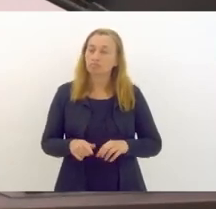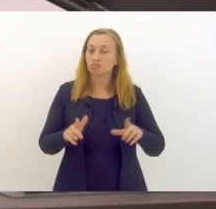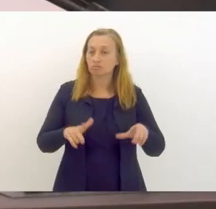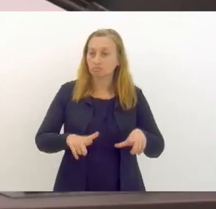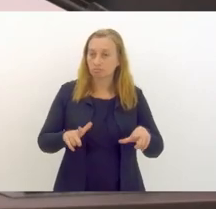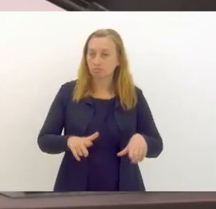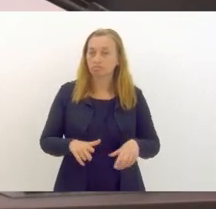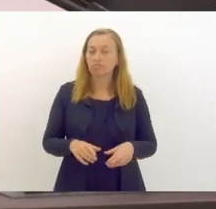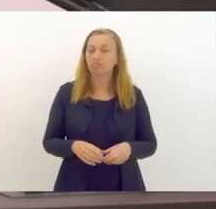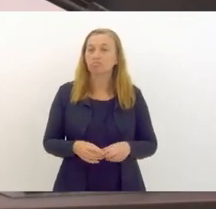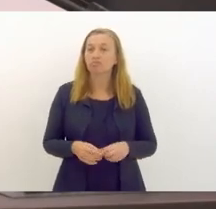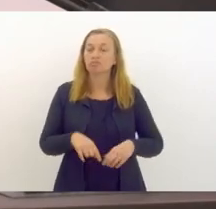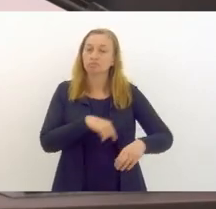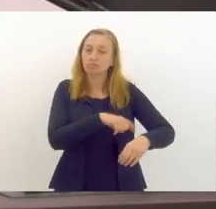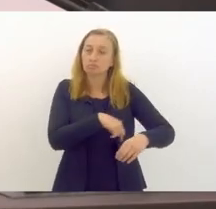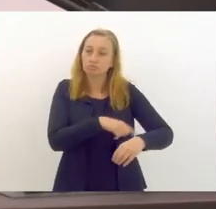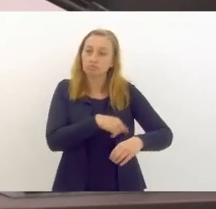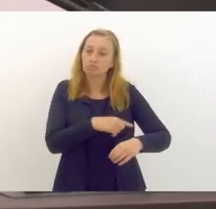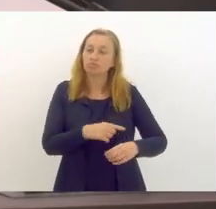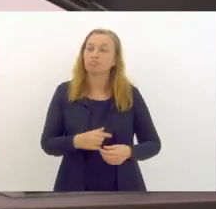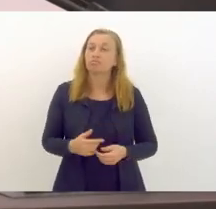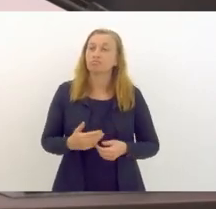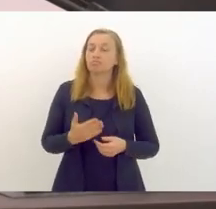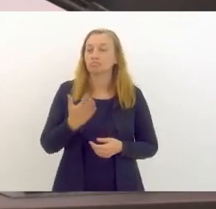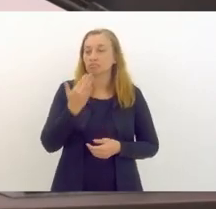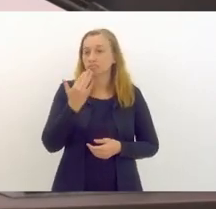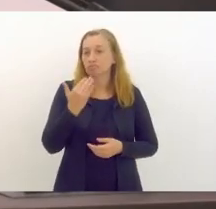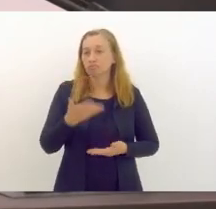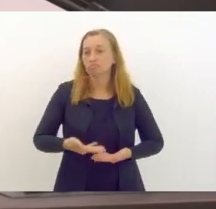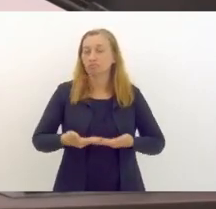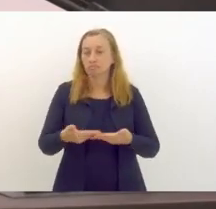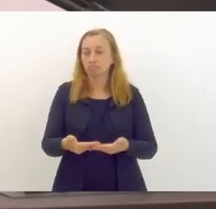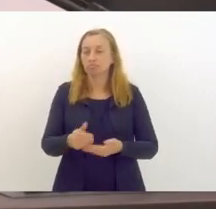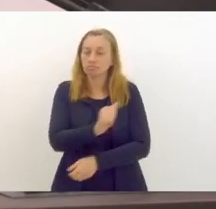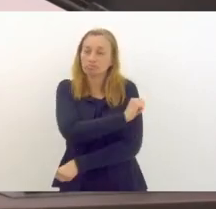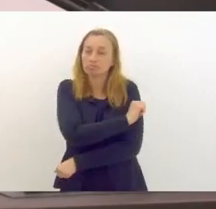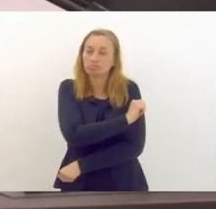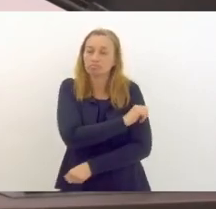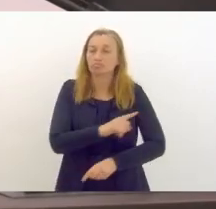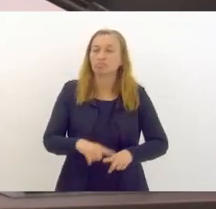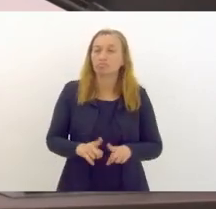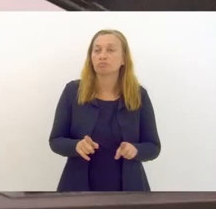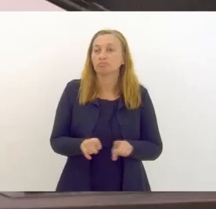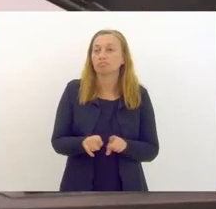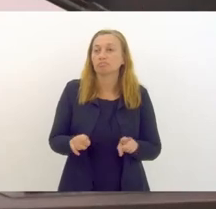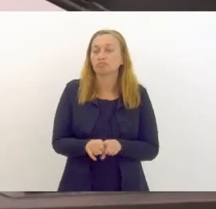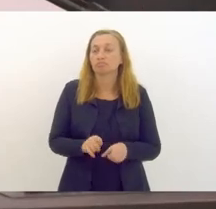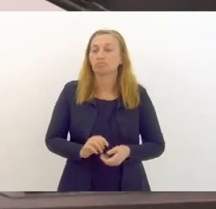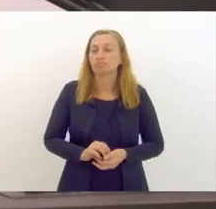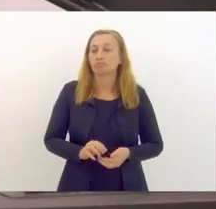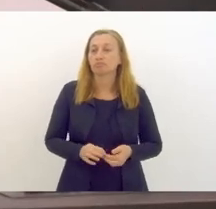isso, que são as cozinhas, para fornecer alimentação aos seus alunos, mas também